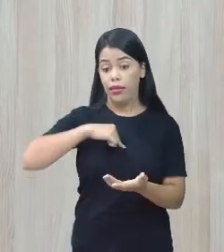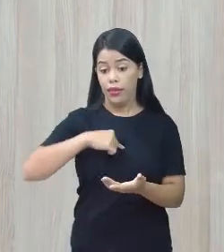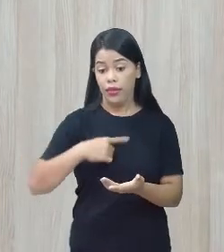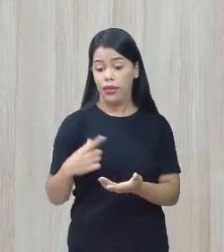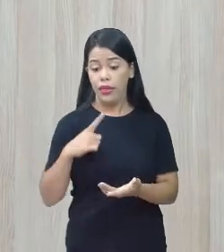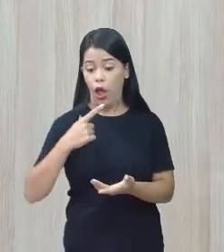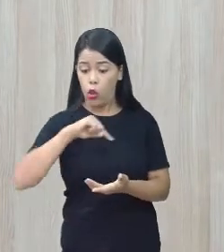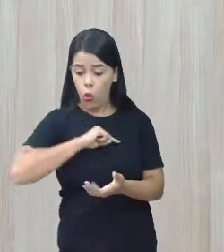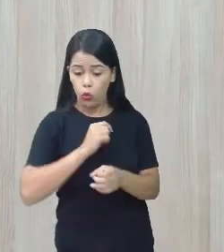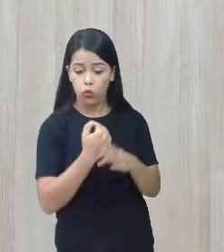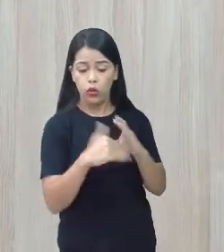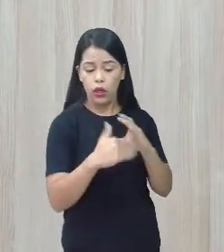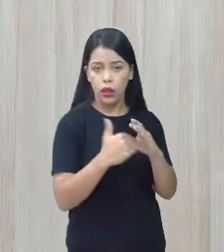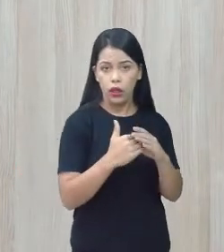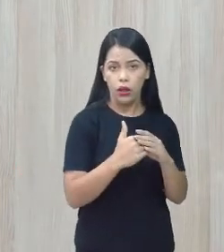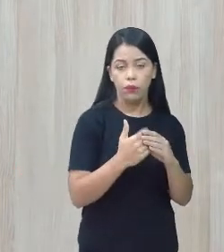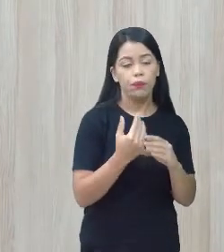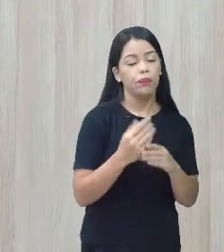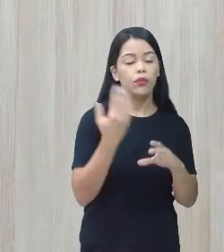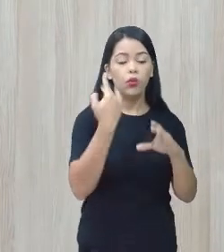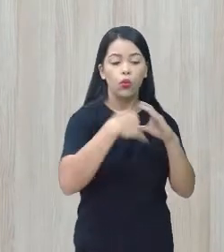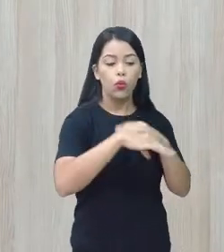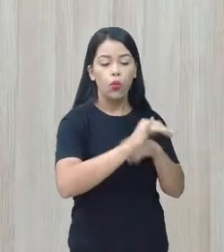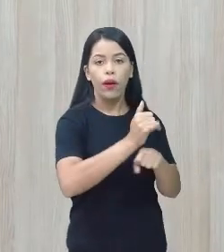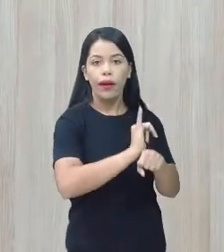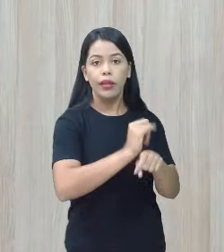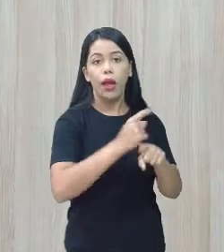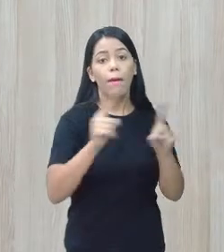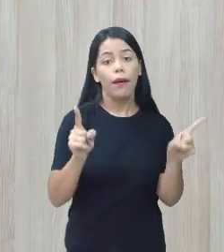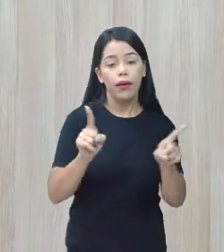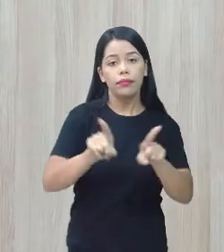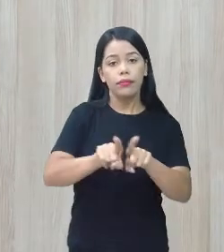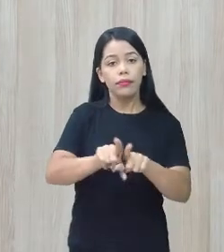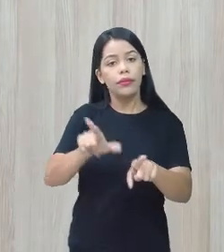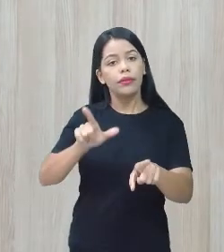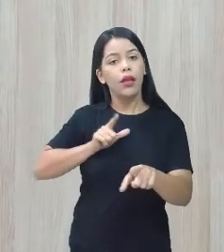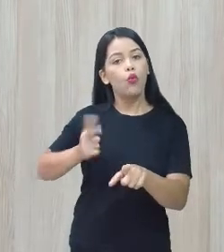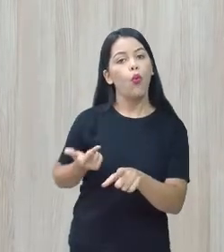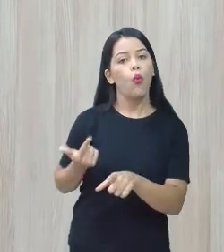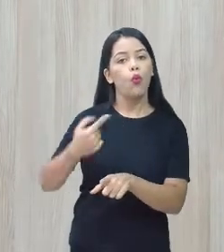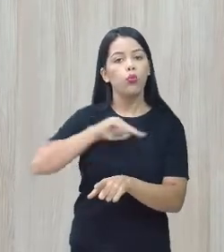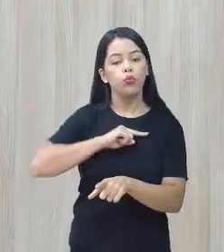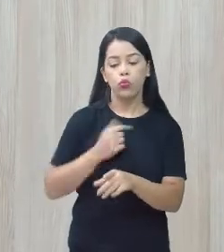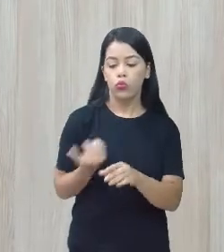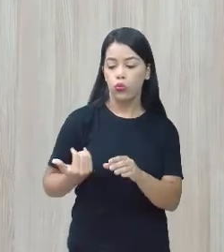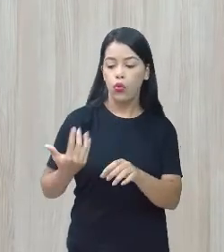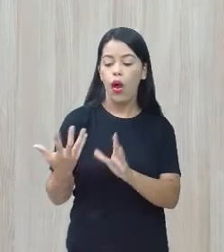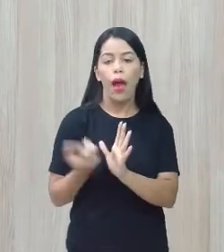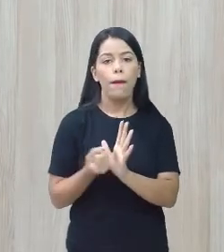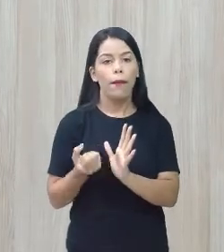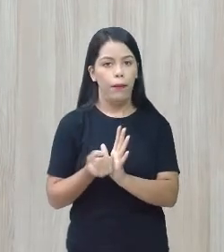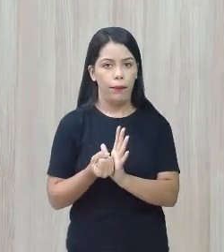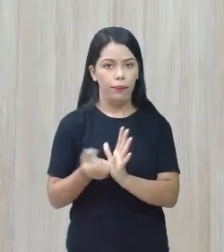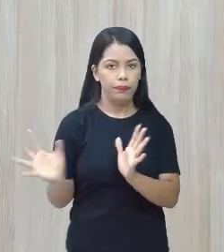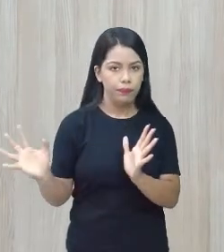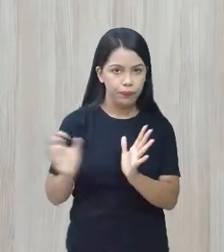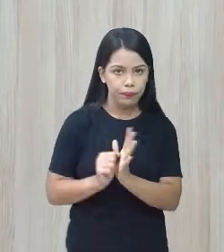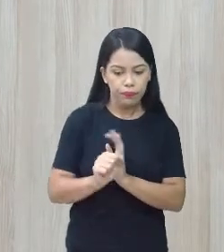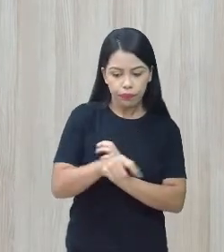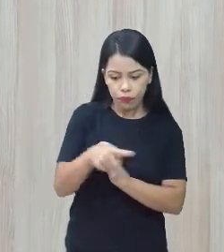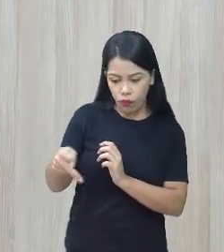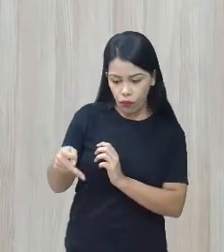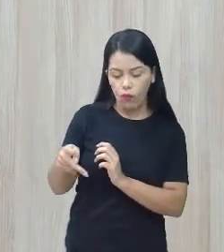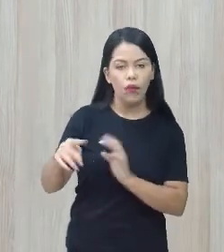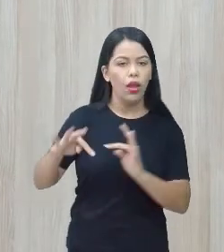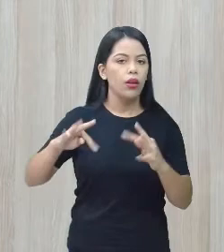nosso aplicativo Educa Recife, disponível para todas as plataformas e em todas as lojas de aplicativo e também